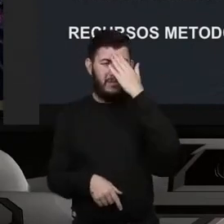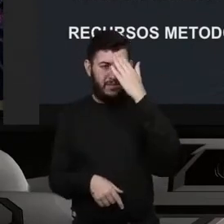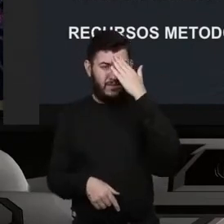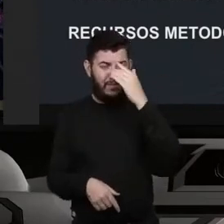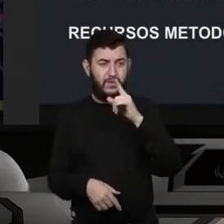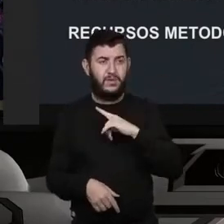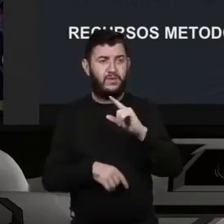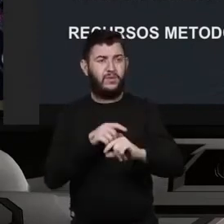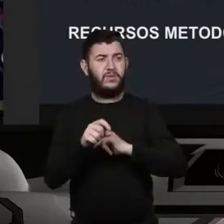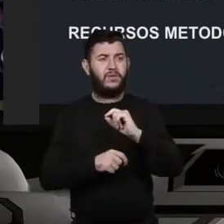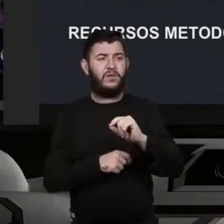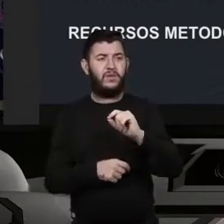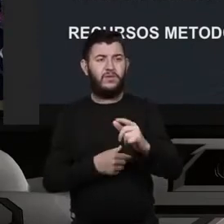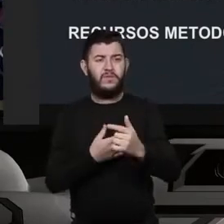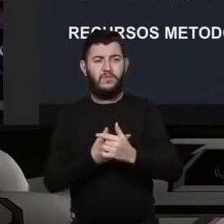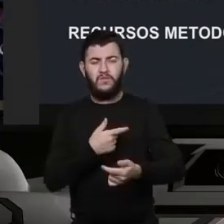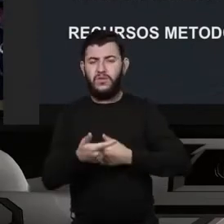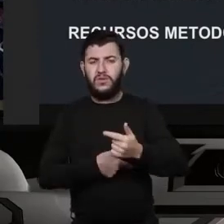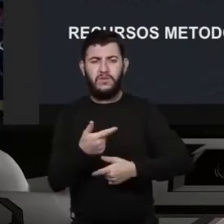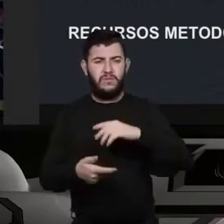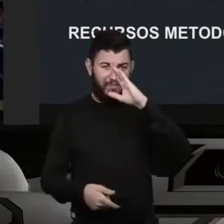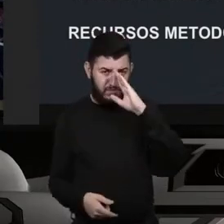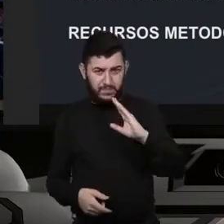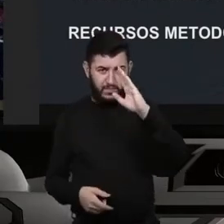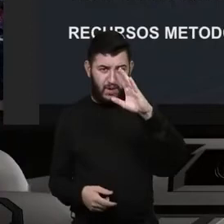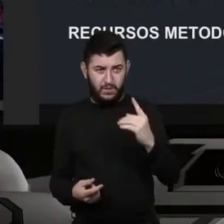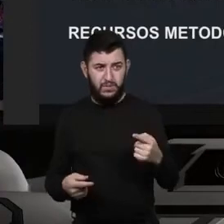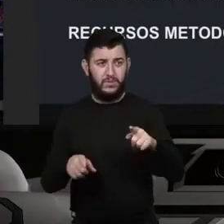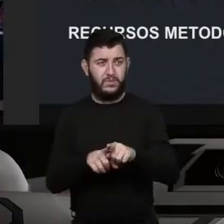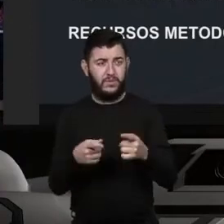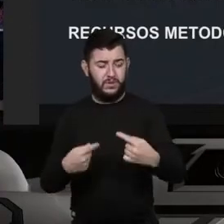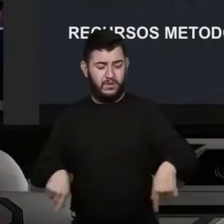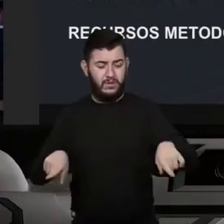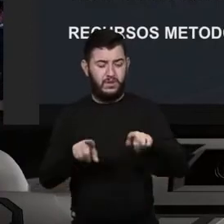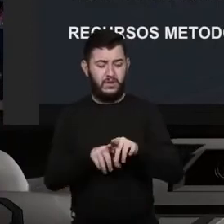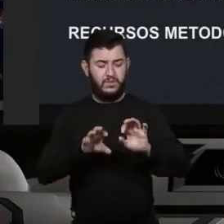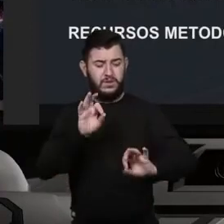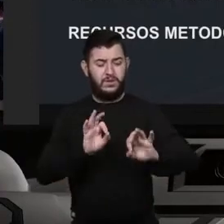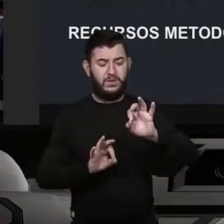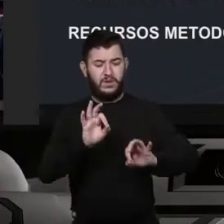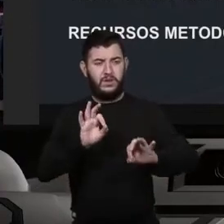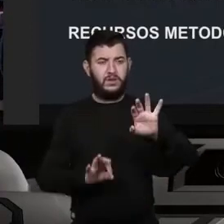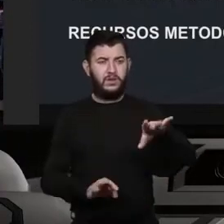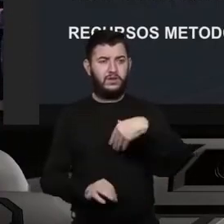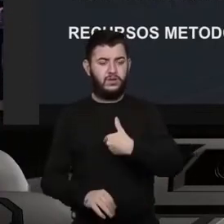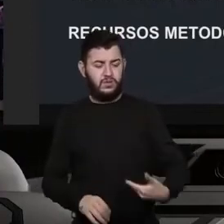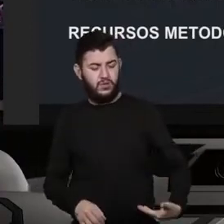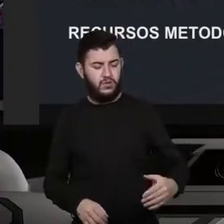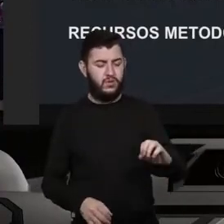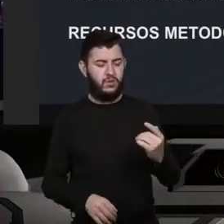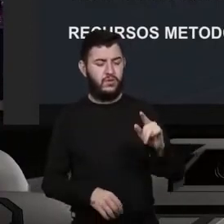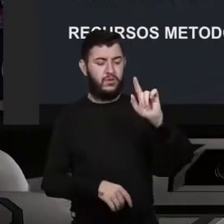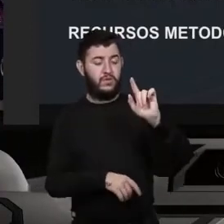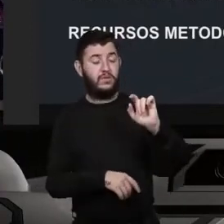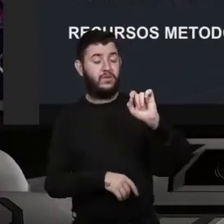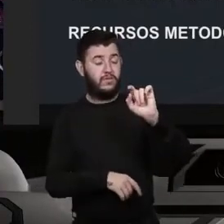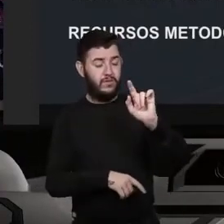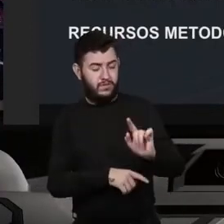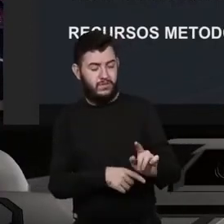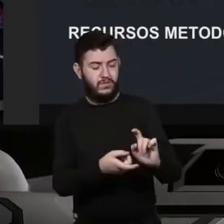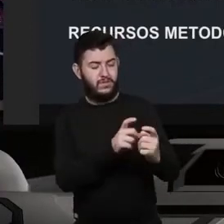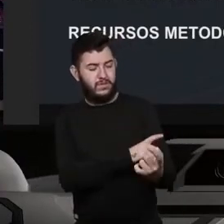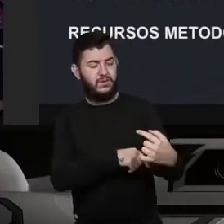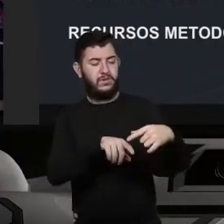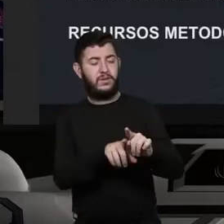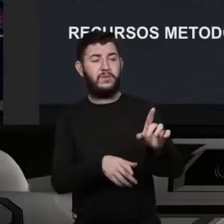futuro, necessidade de arranjos mais responsivos de centro de governo e de governança, e o design é uma grande ferramenta para